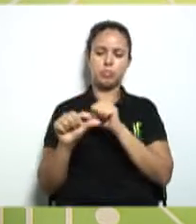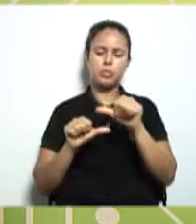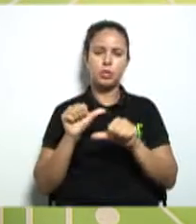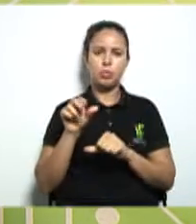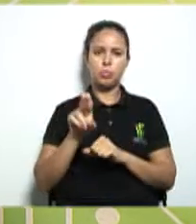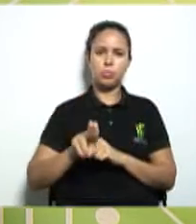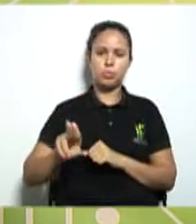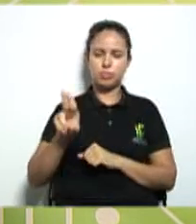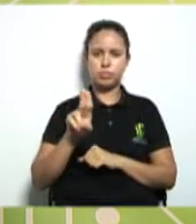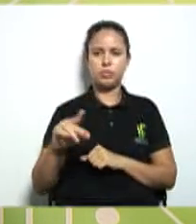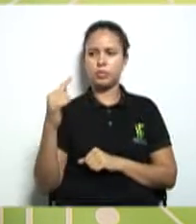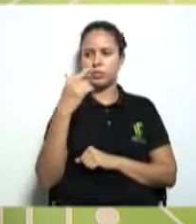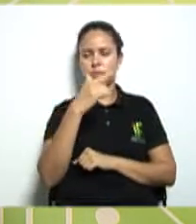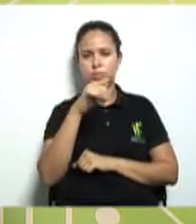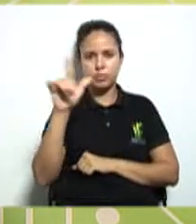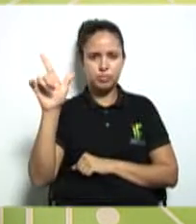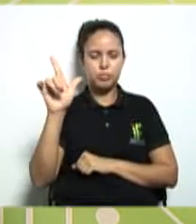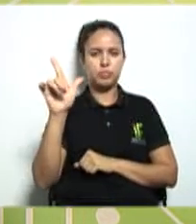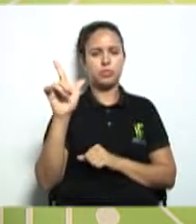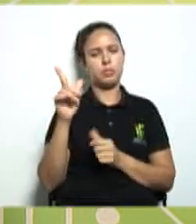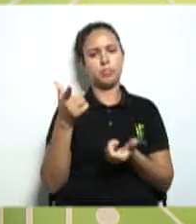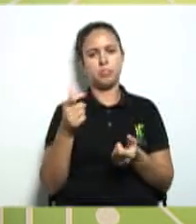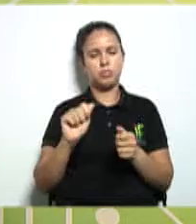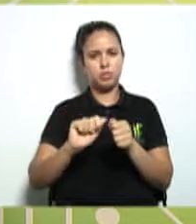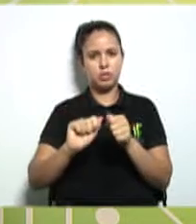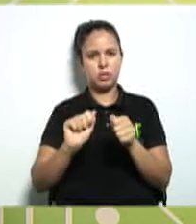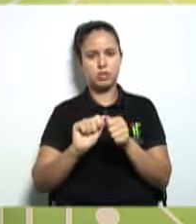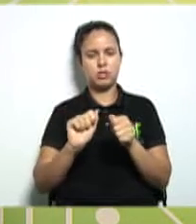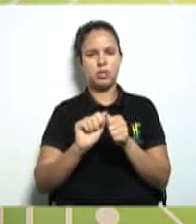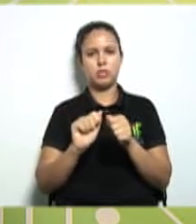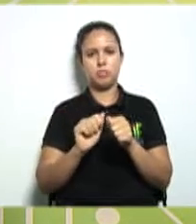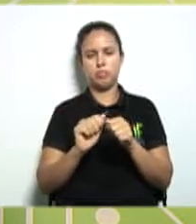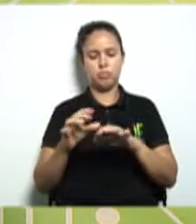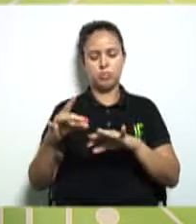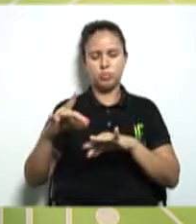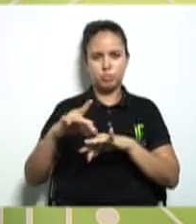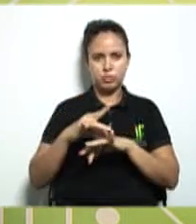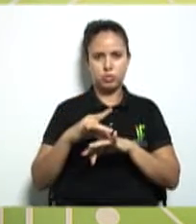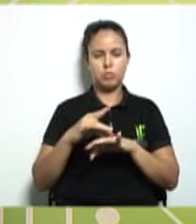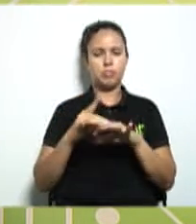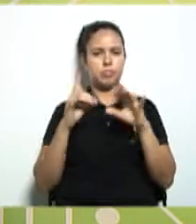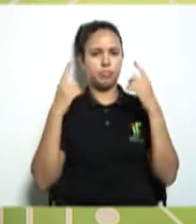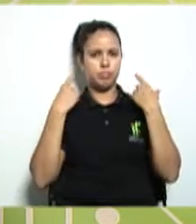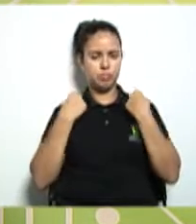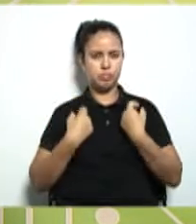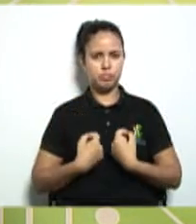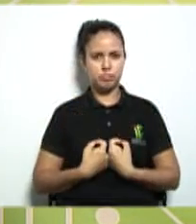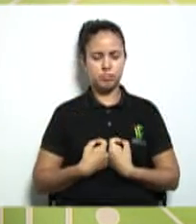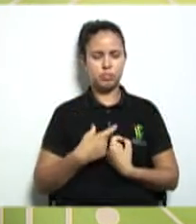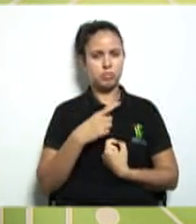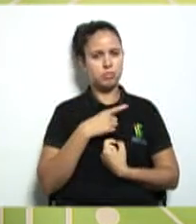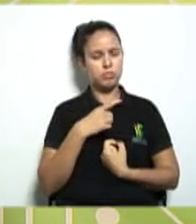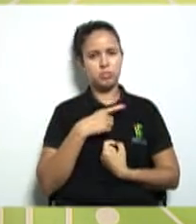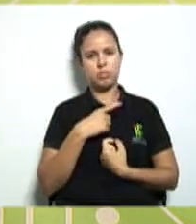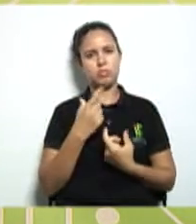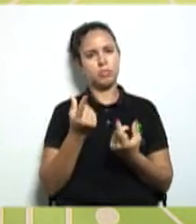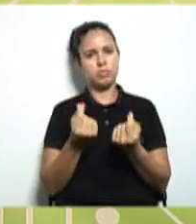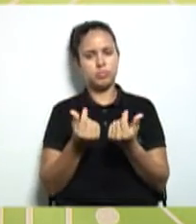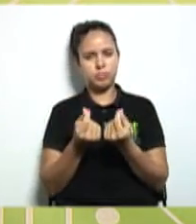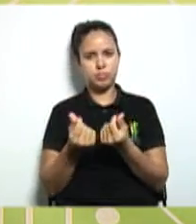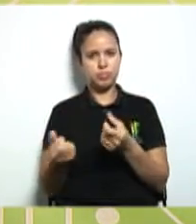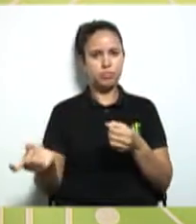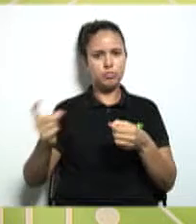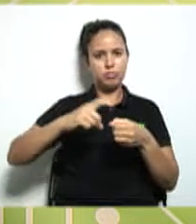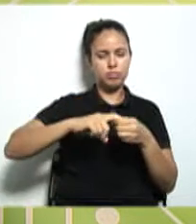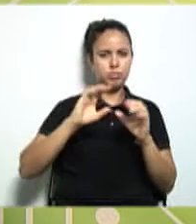sementes de uma outra forma, como na produção de biojoias, então isso vai ter um retorno econômico para a